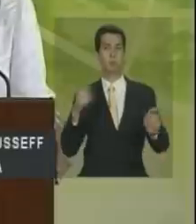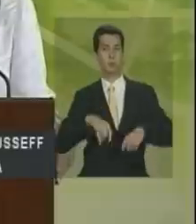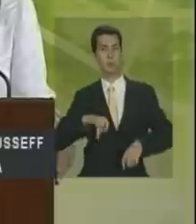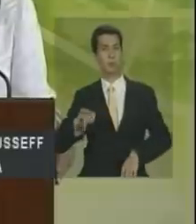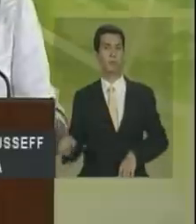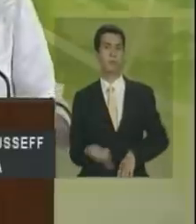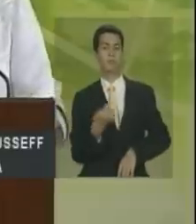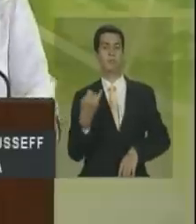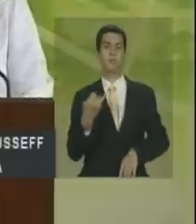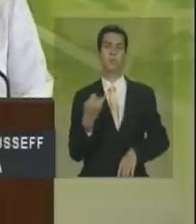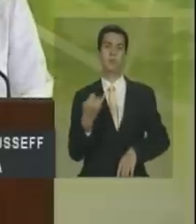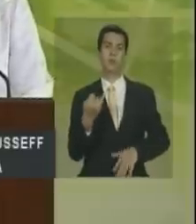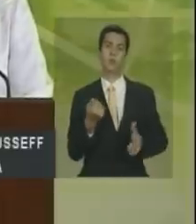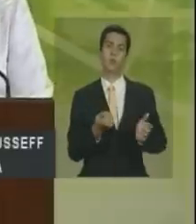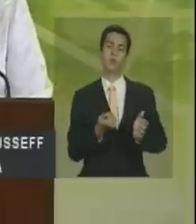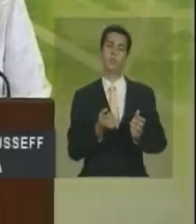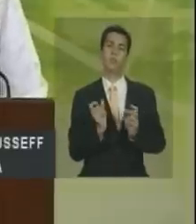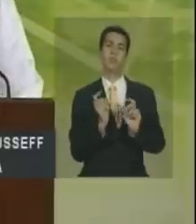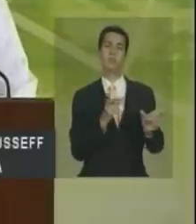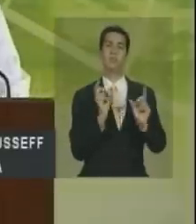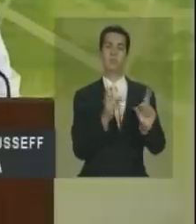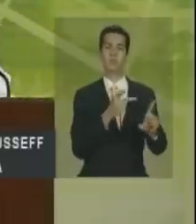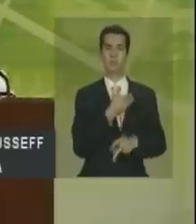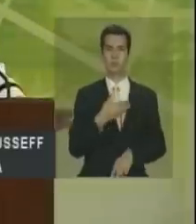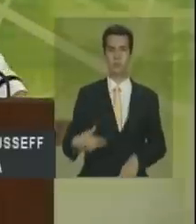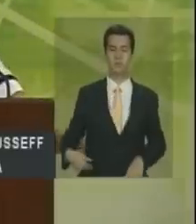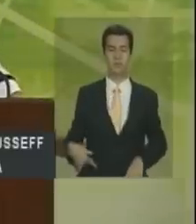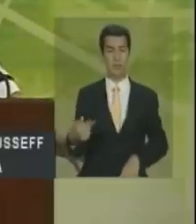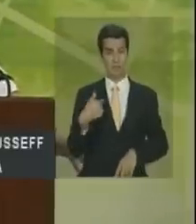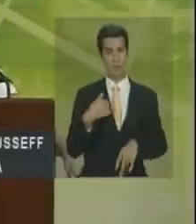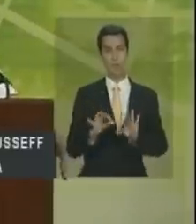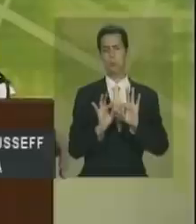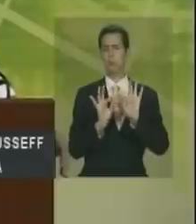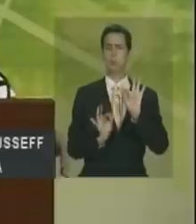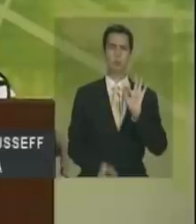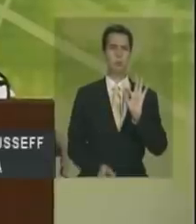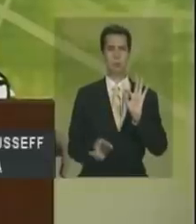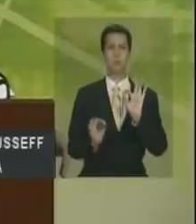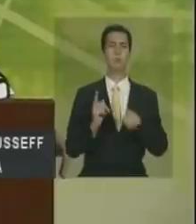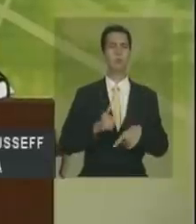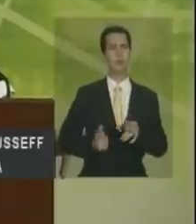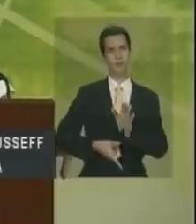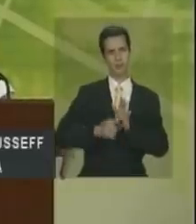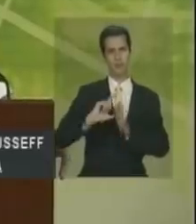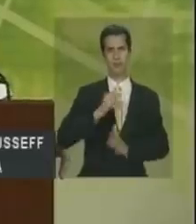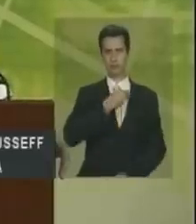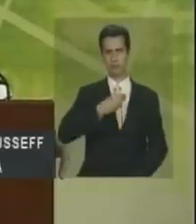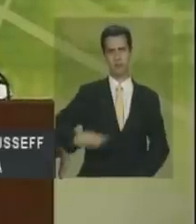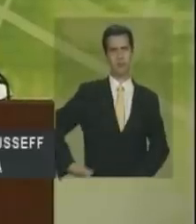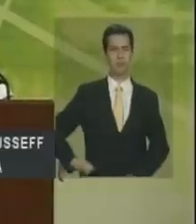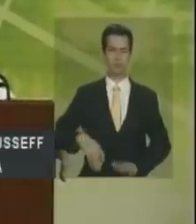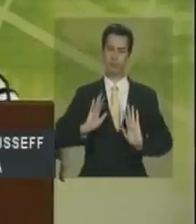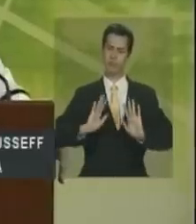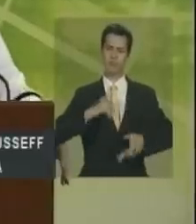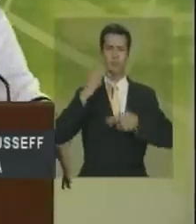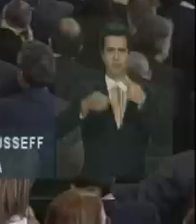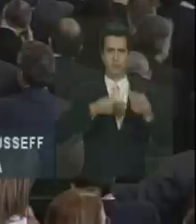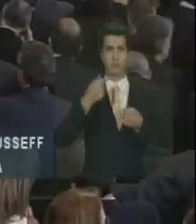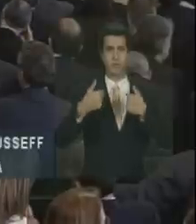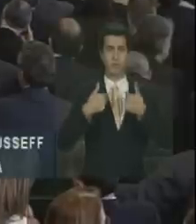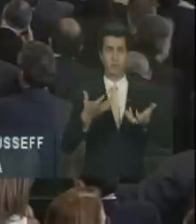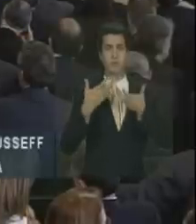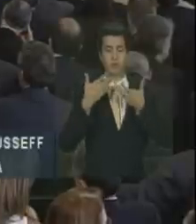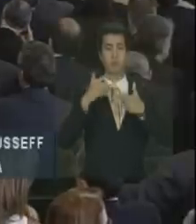governamentais. Eu não vou me estender falando das medidas que os ministros já anunciaram. Quero, sim, reforçar